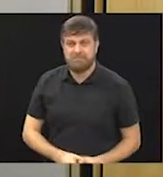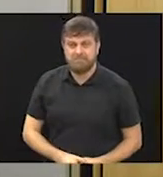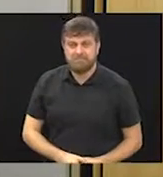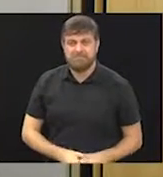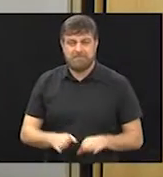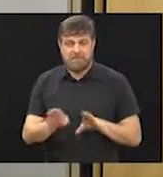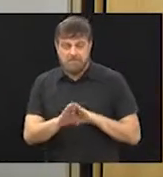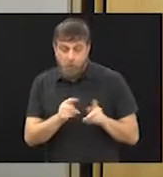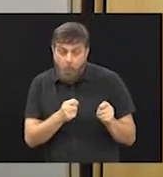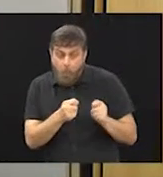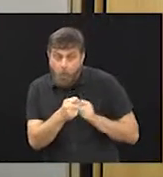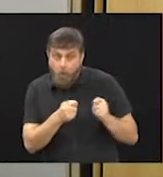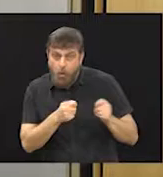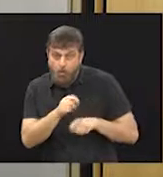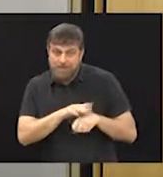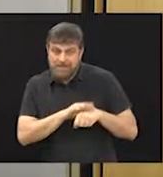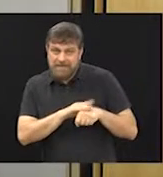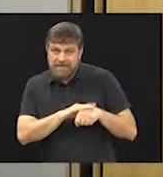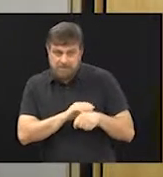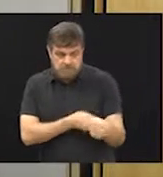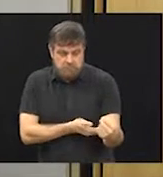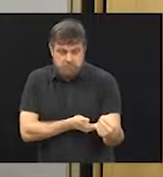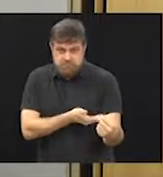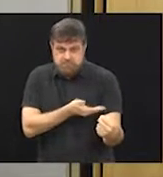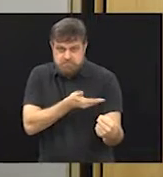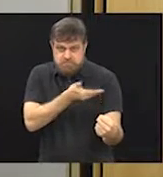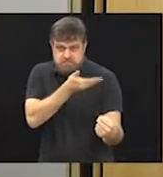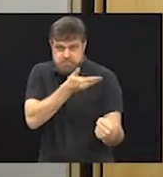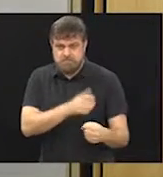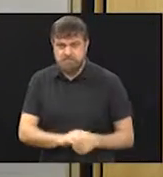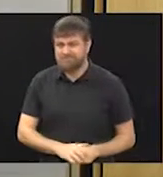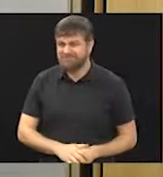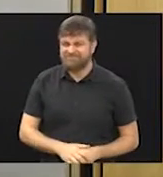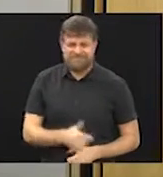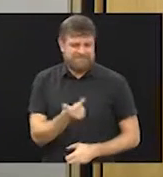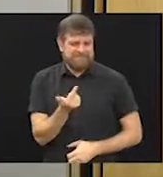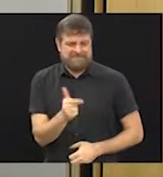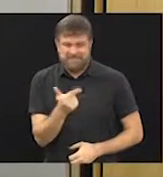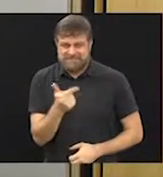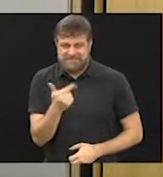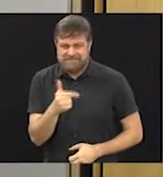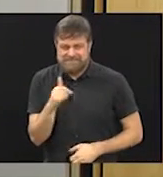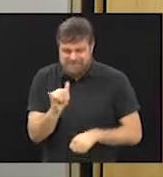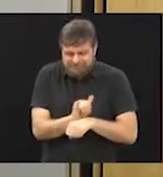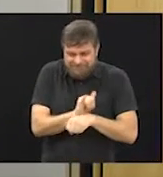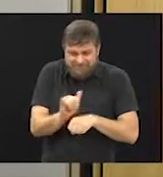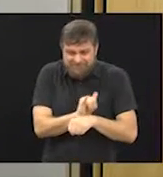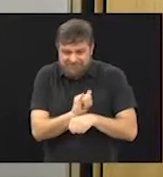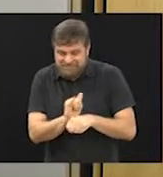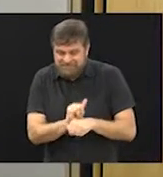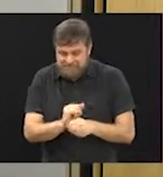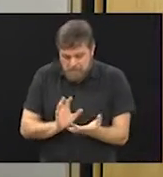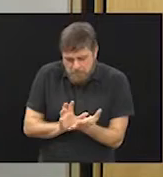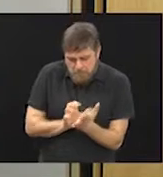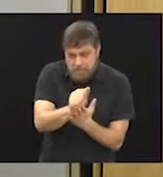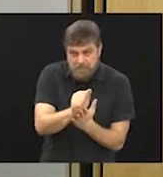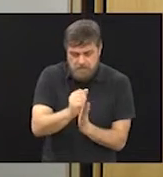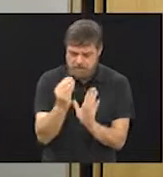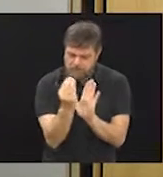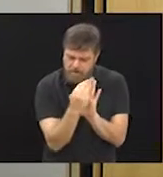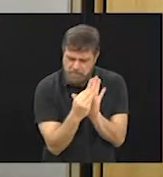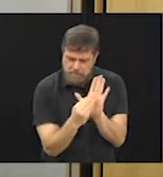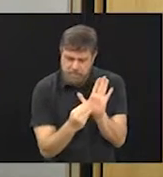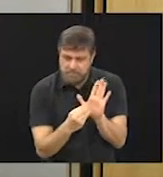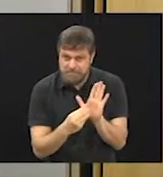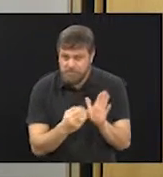e o controle da hipertensão no Brasil, ela não é bem estratificado, bem notificado, o